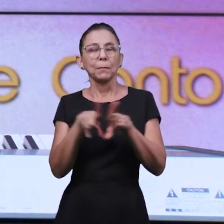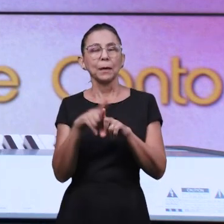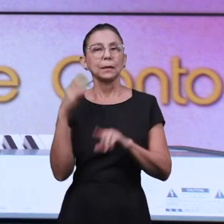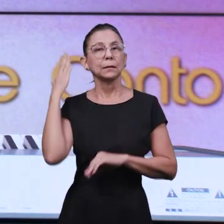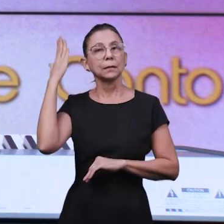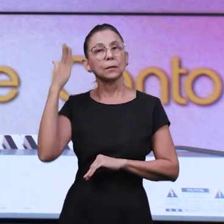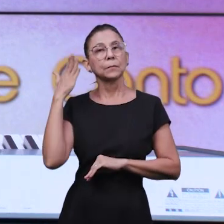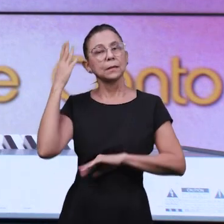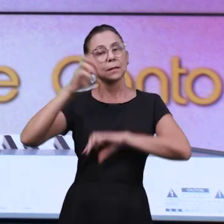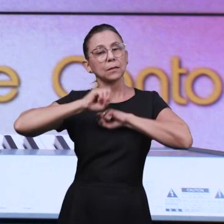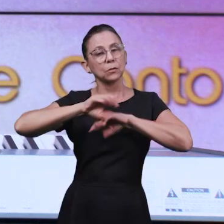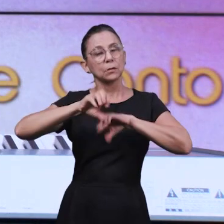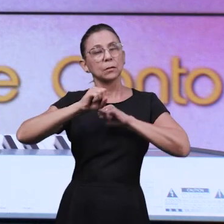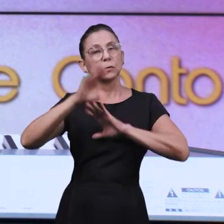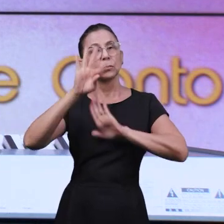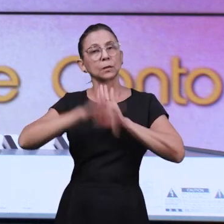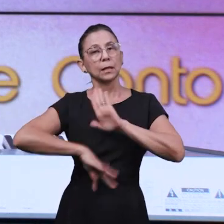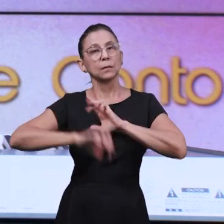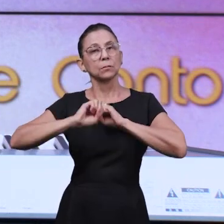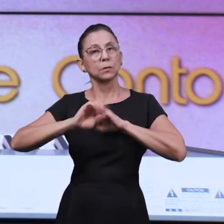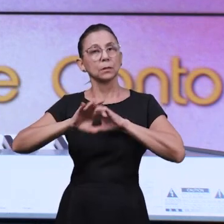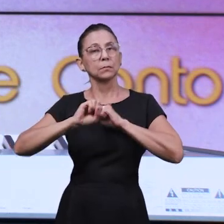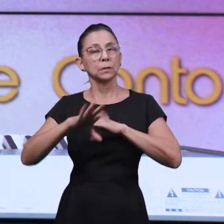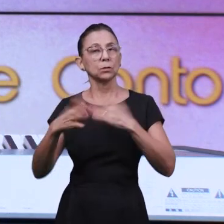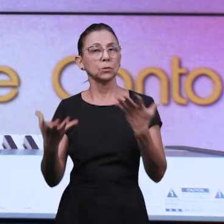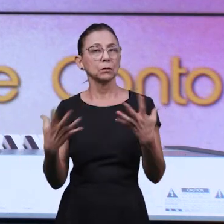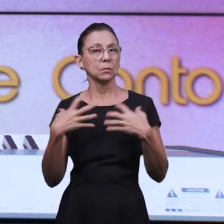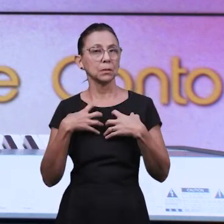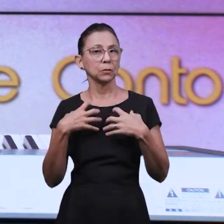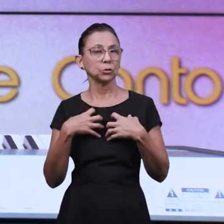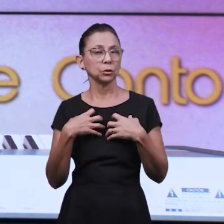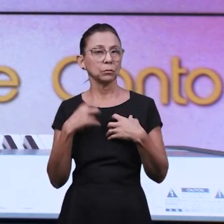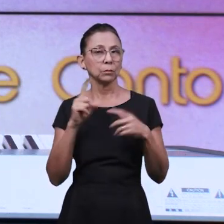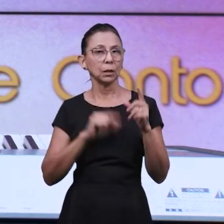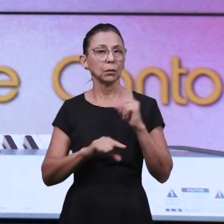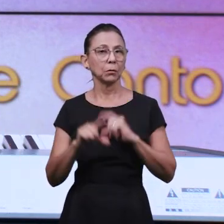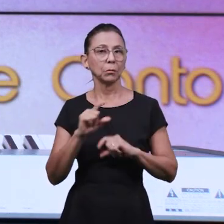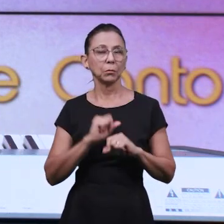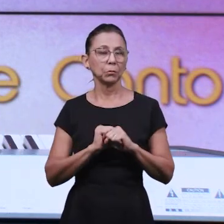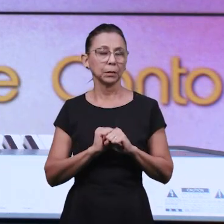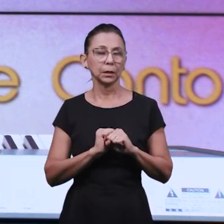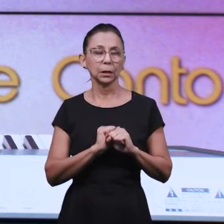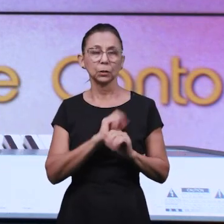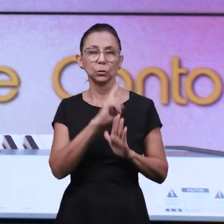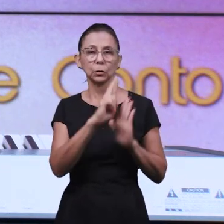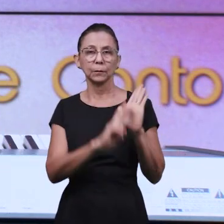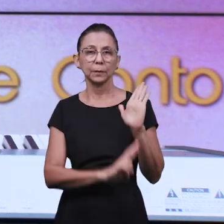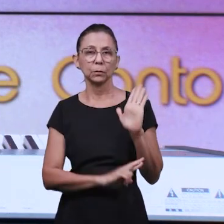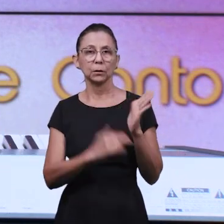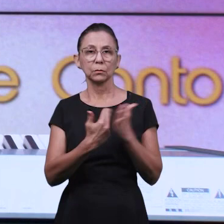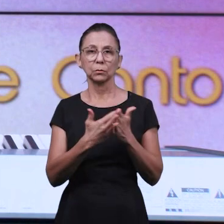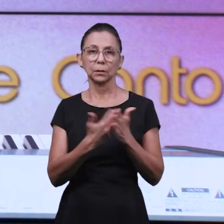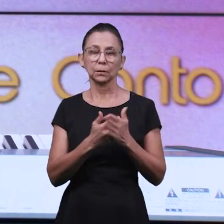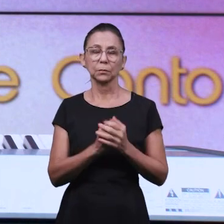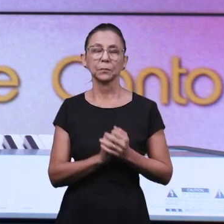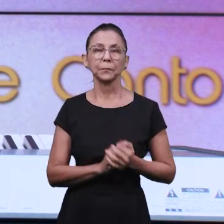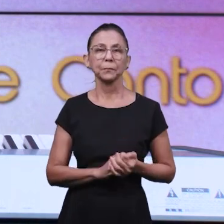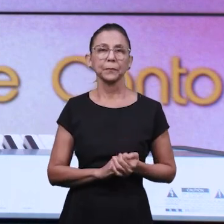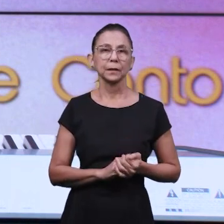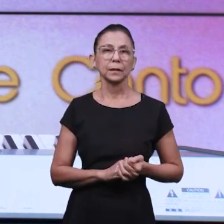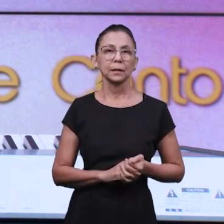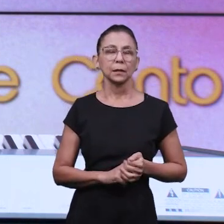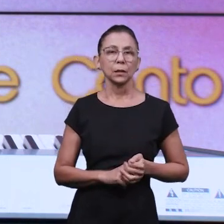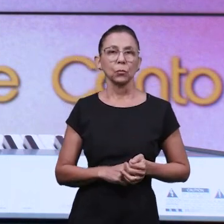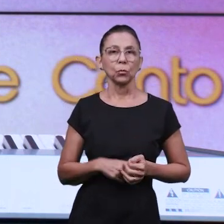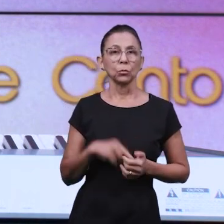eu quero transmitir, no texto que eu quero transmitir e no sentido desse texto do repertório que nós estamos estudando. Então,